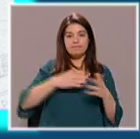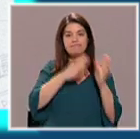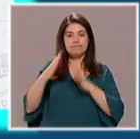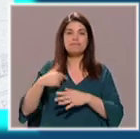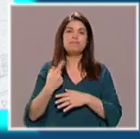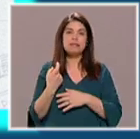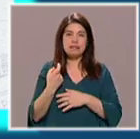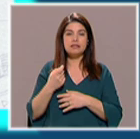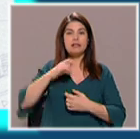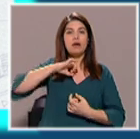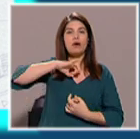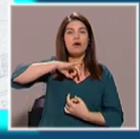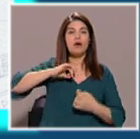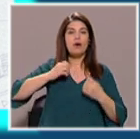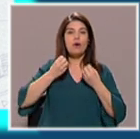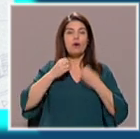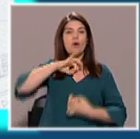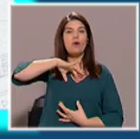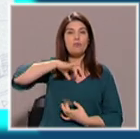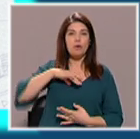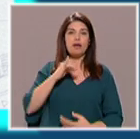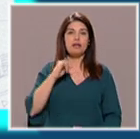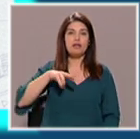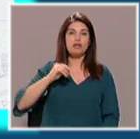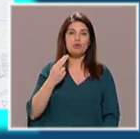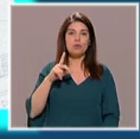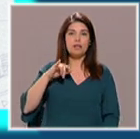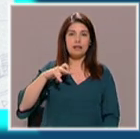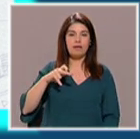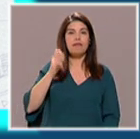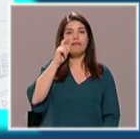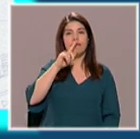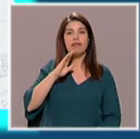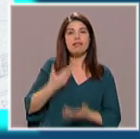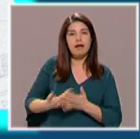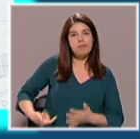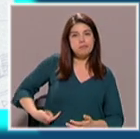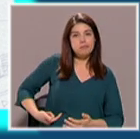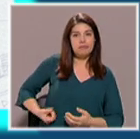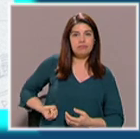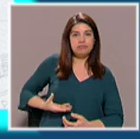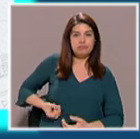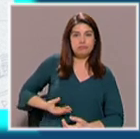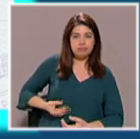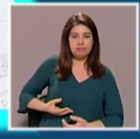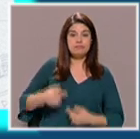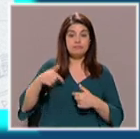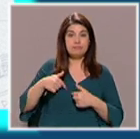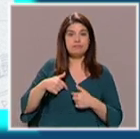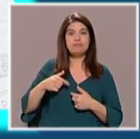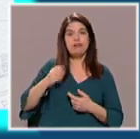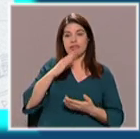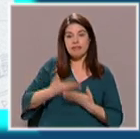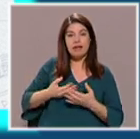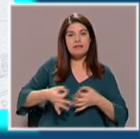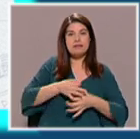chamada insulina, que é produzida pelo pâncreas. A insulina permite que a glicose entre nas nossas células e